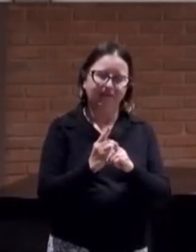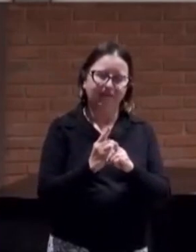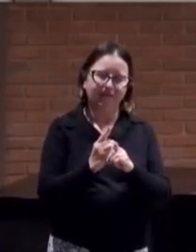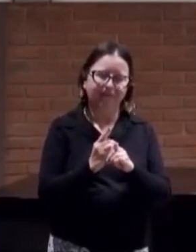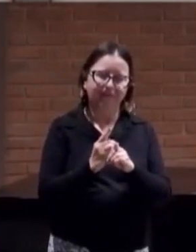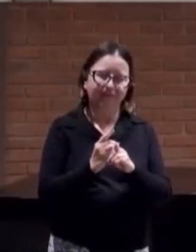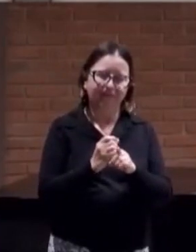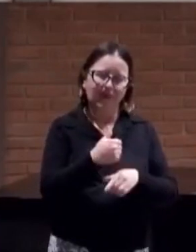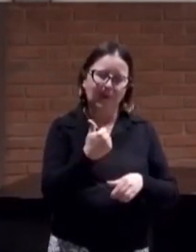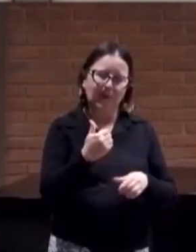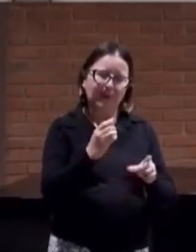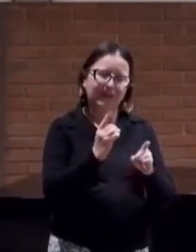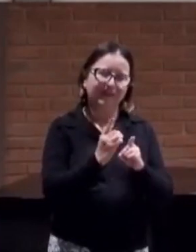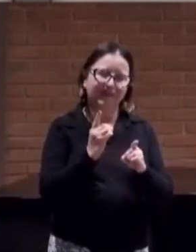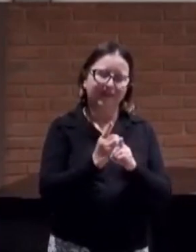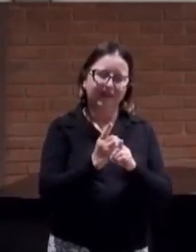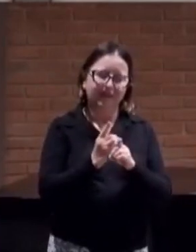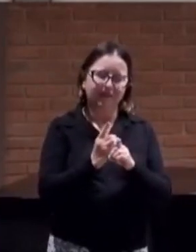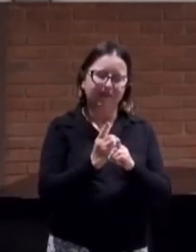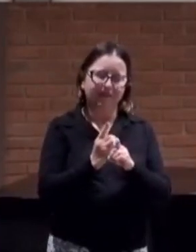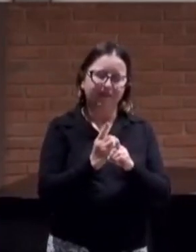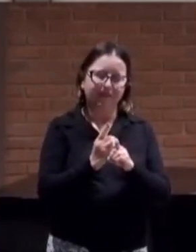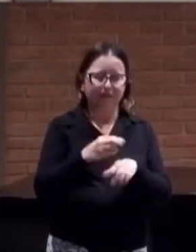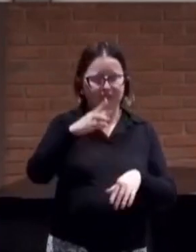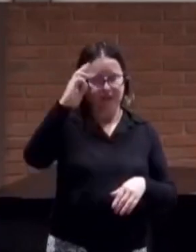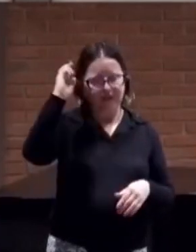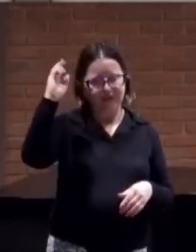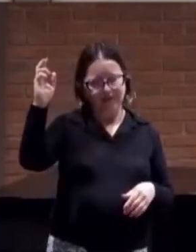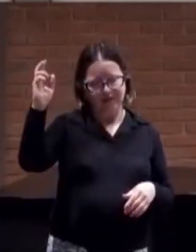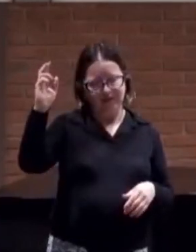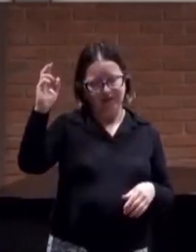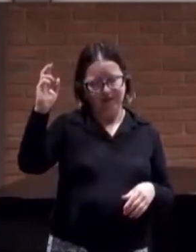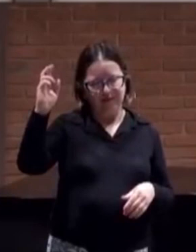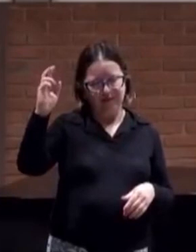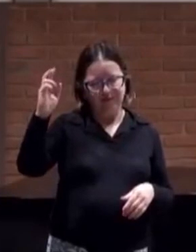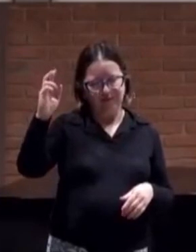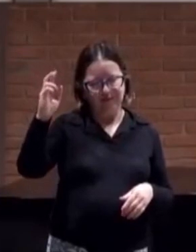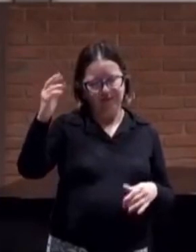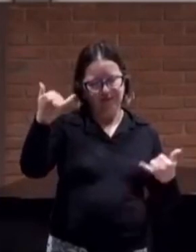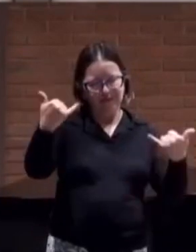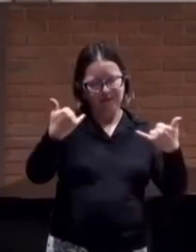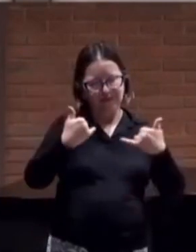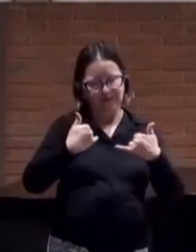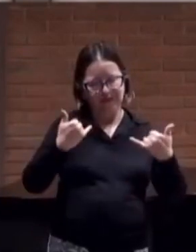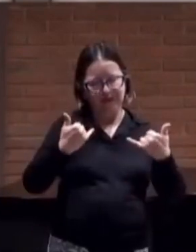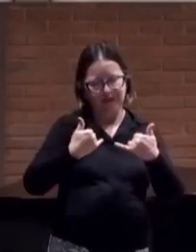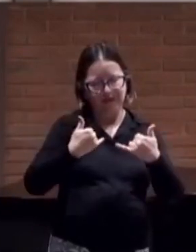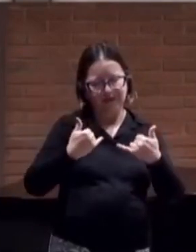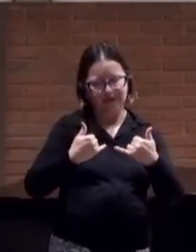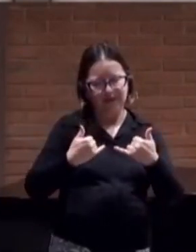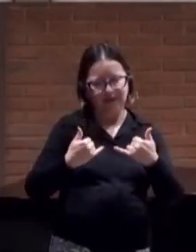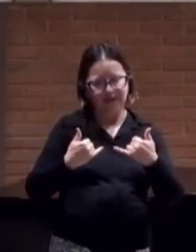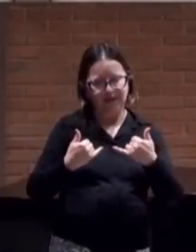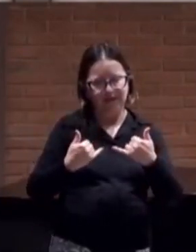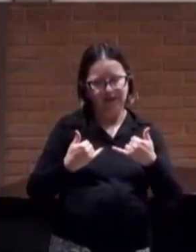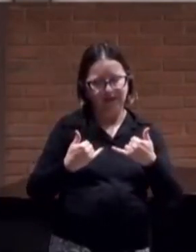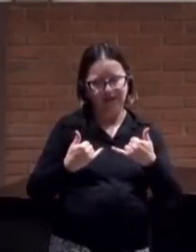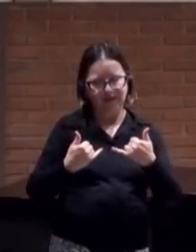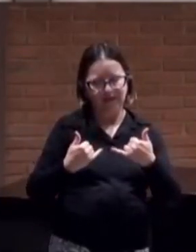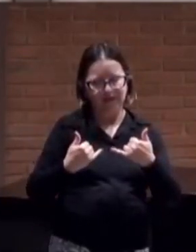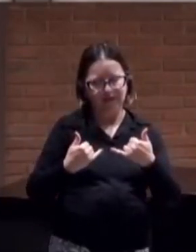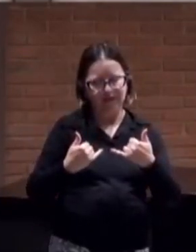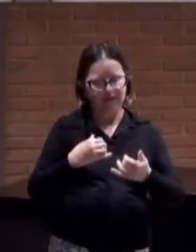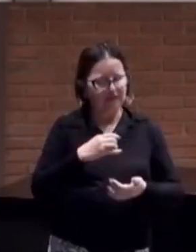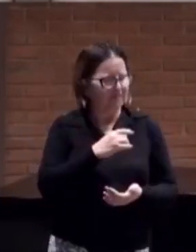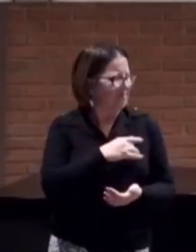aqueles 11, e o Senhor nos adverte a que não